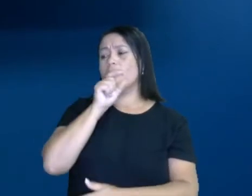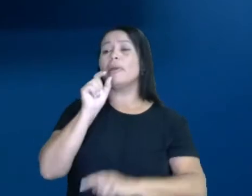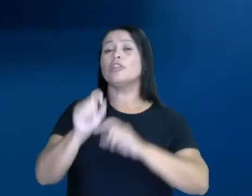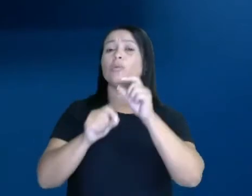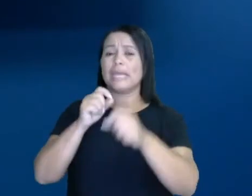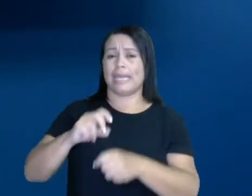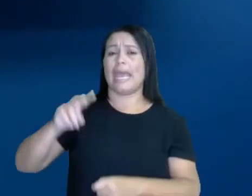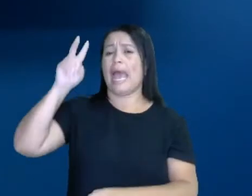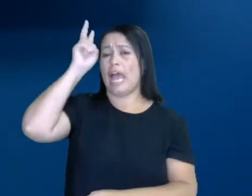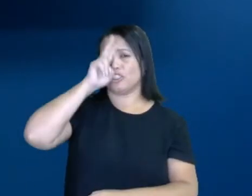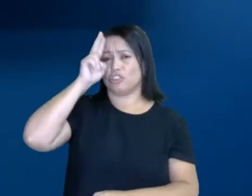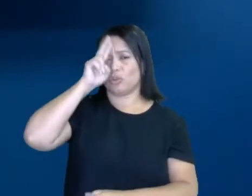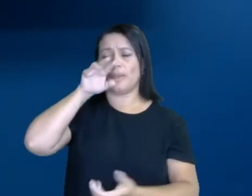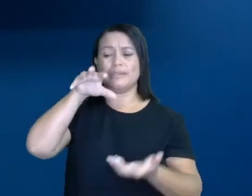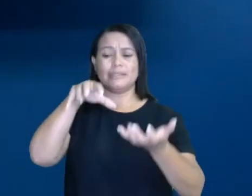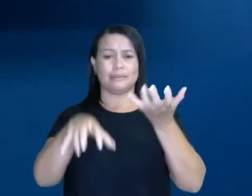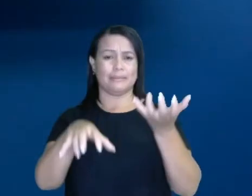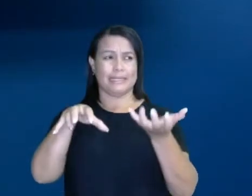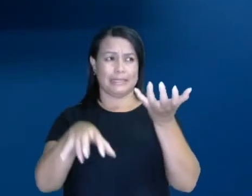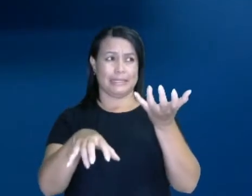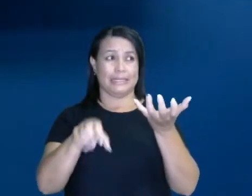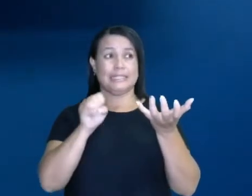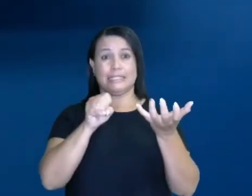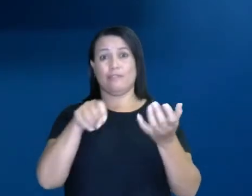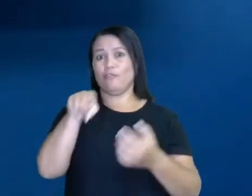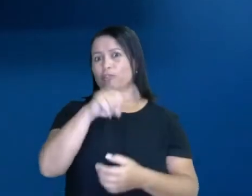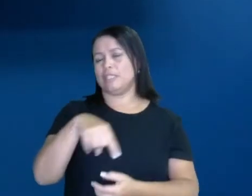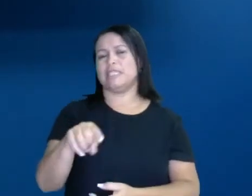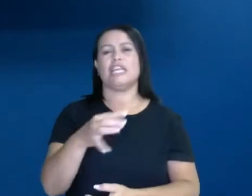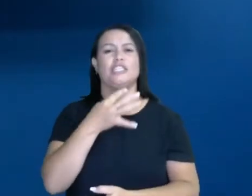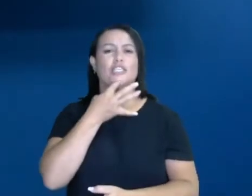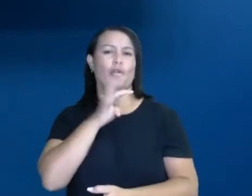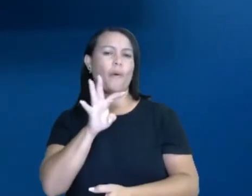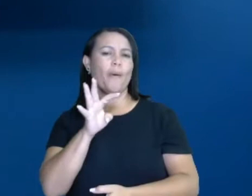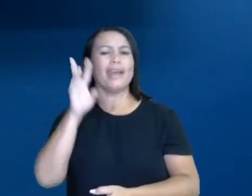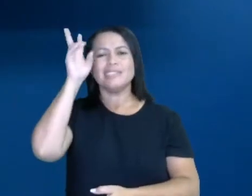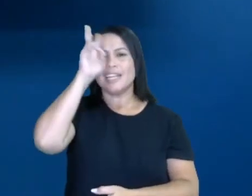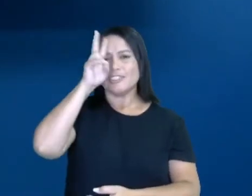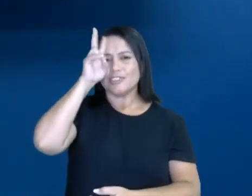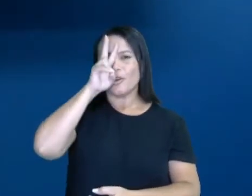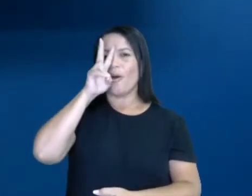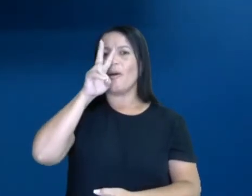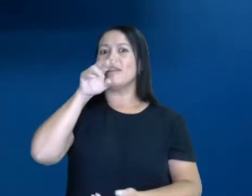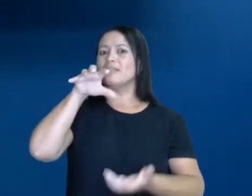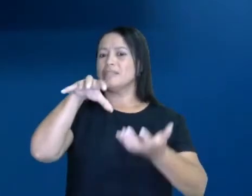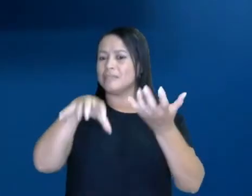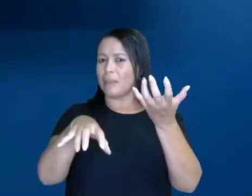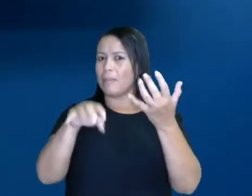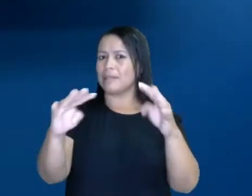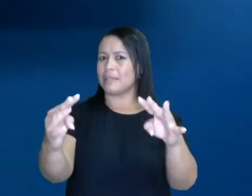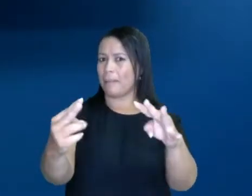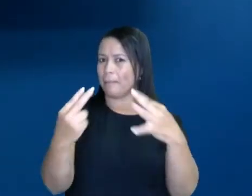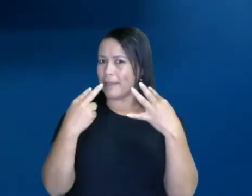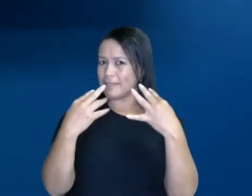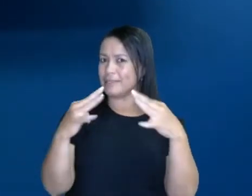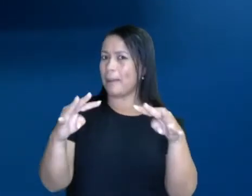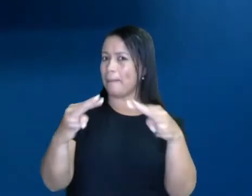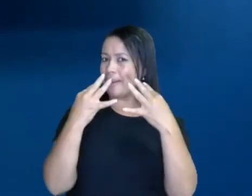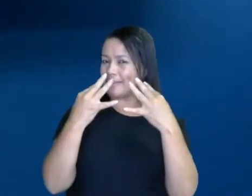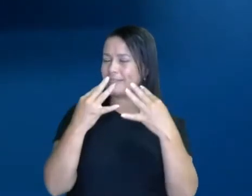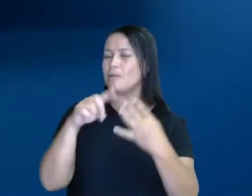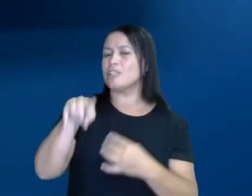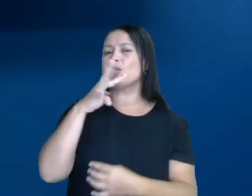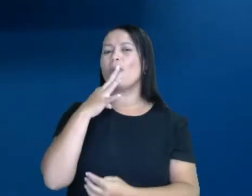a história de Brasília. Então, se você não conhecia ainda a história de Brasília, presta atenção para conhecer um pouquinho